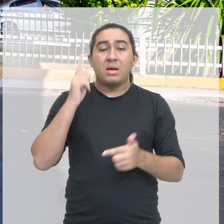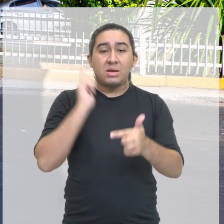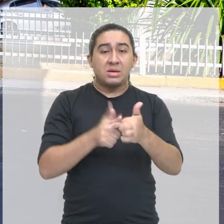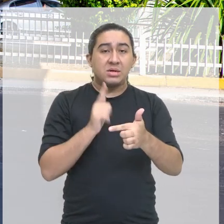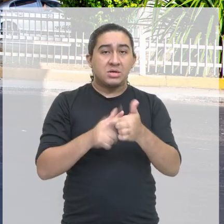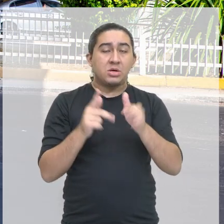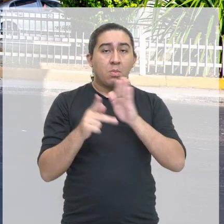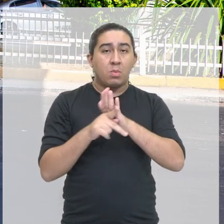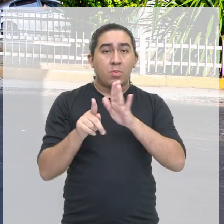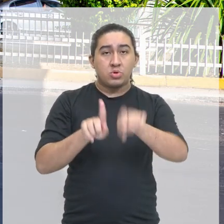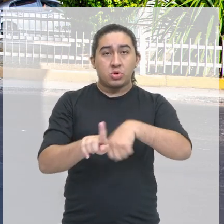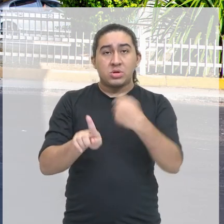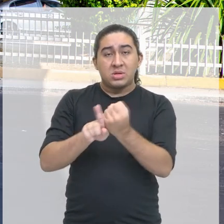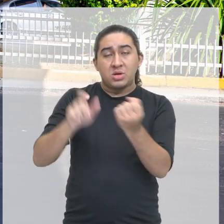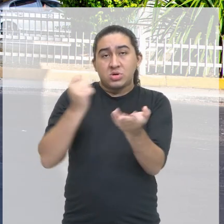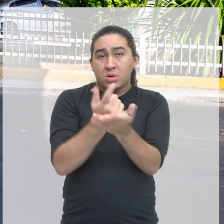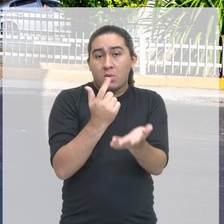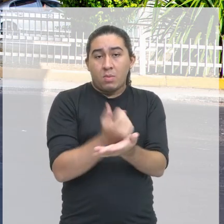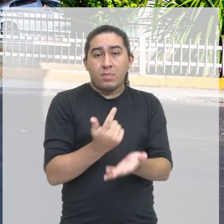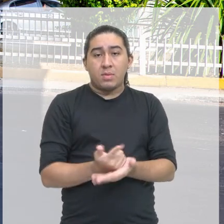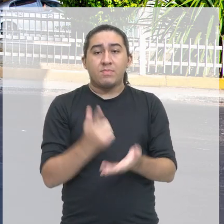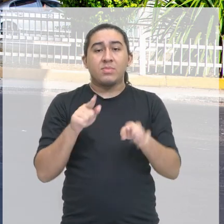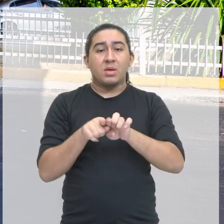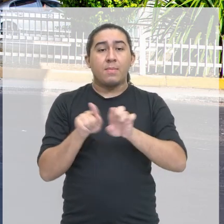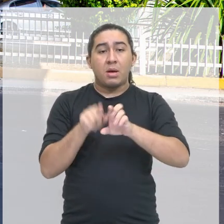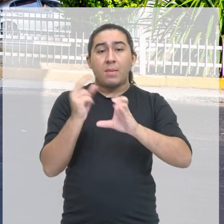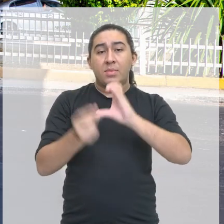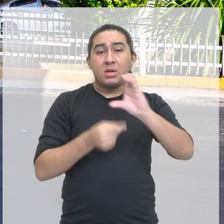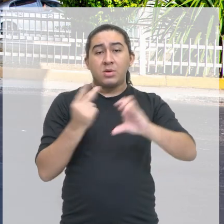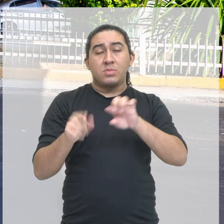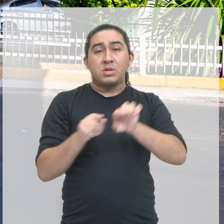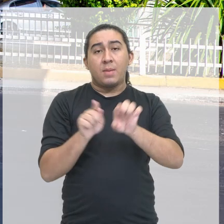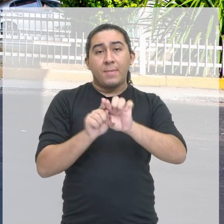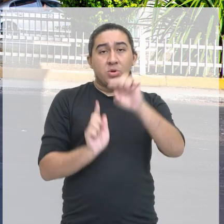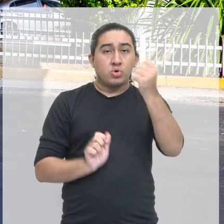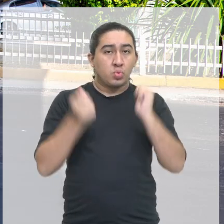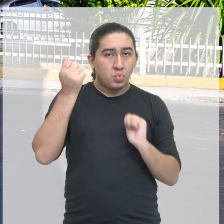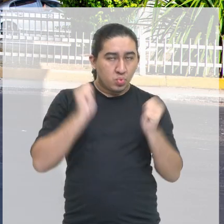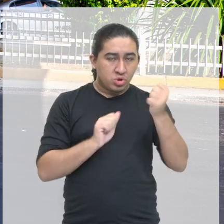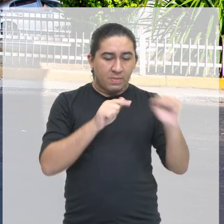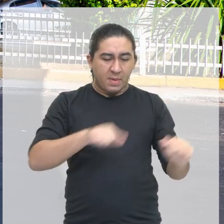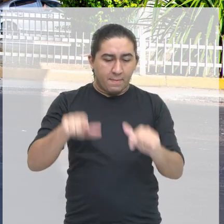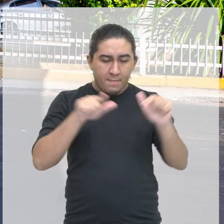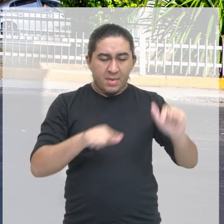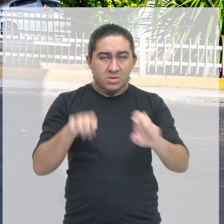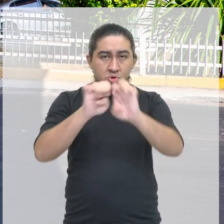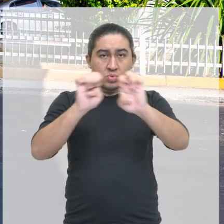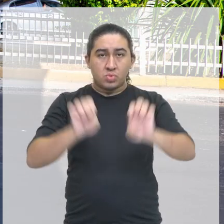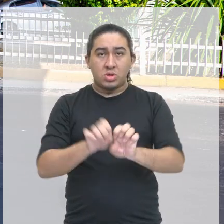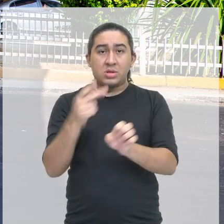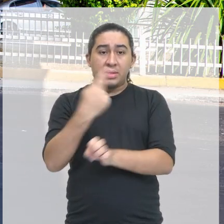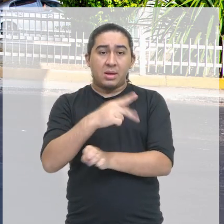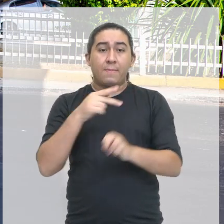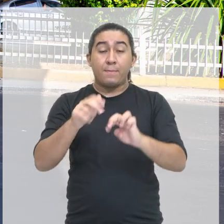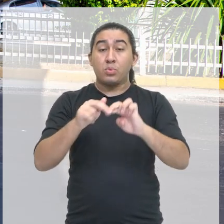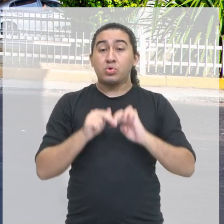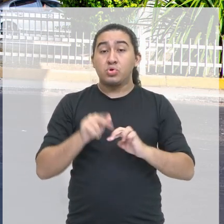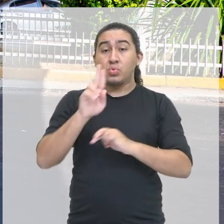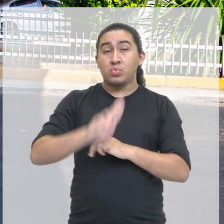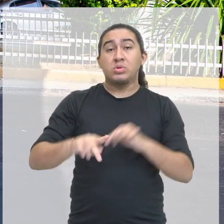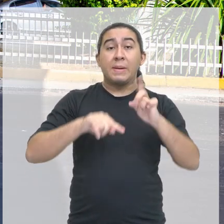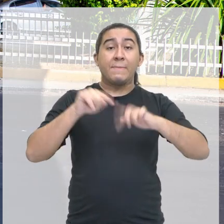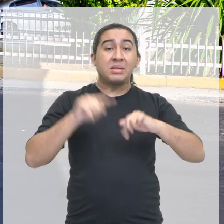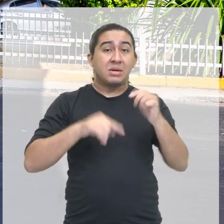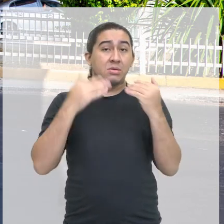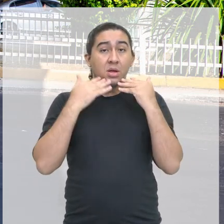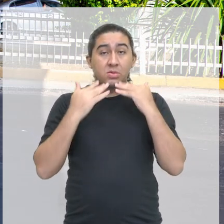crítica à sociedade de consumo, ao capitalismo e aos processos industriais. É por isso que ele usa